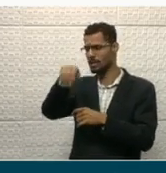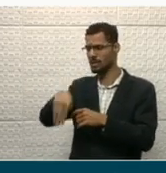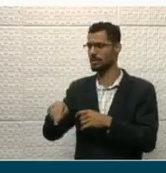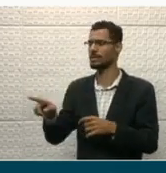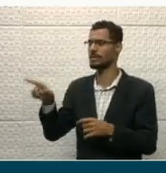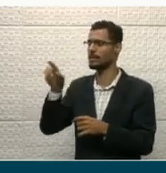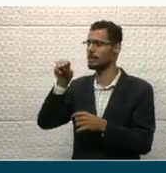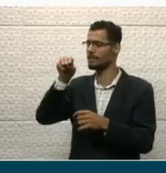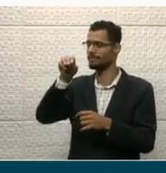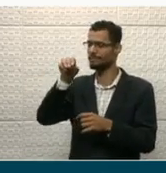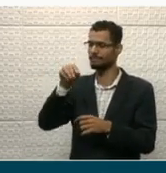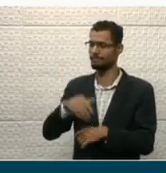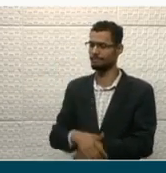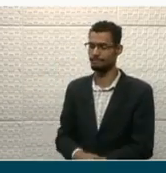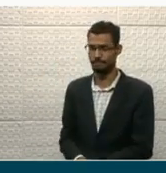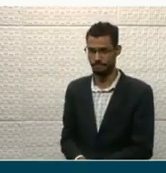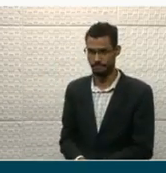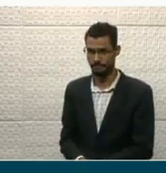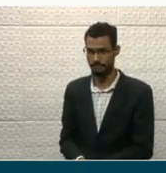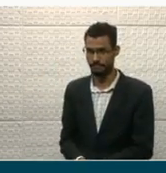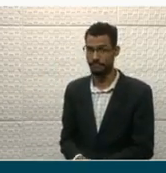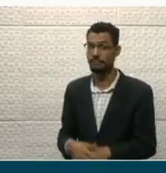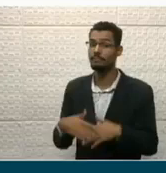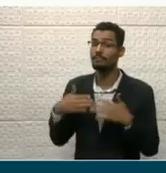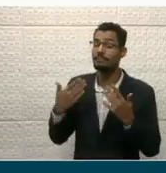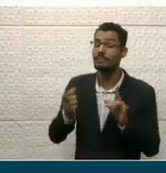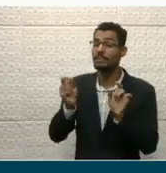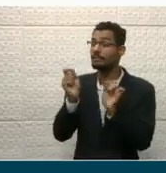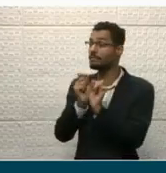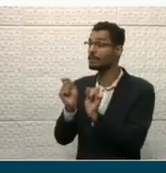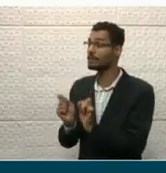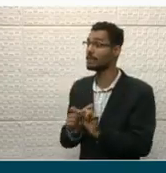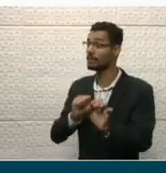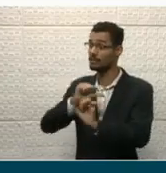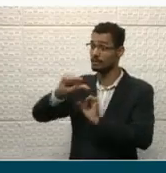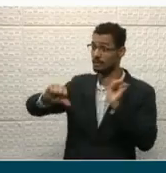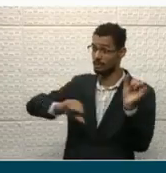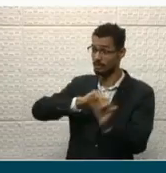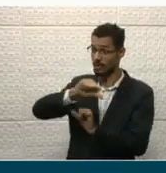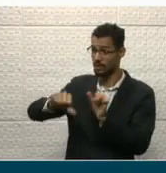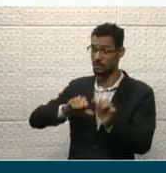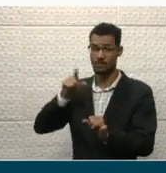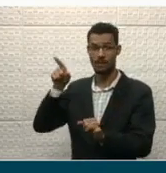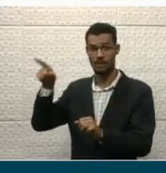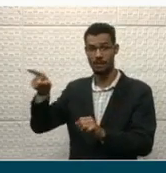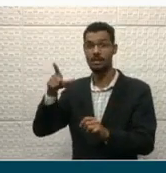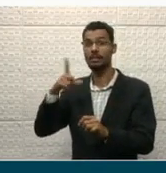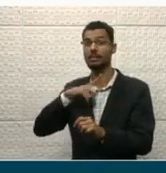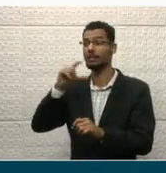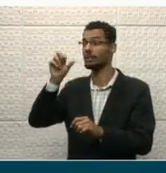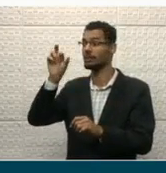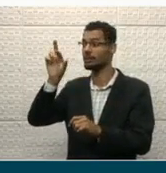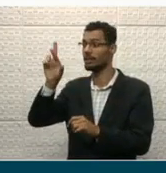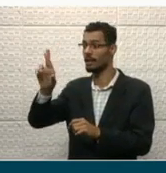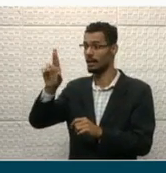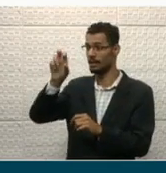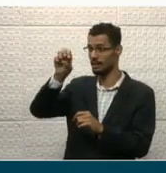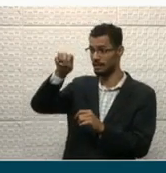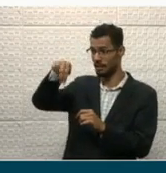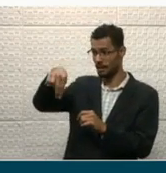V. Por isso que quando eu construo a transformação, ela vai ser de